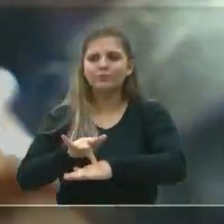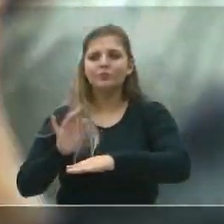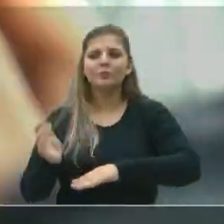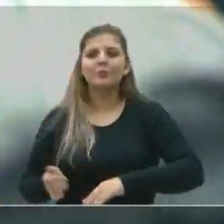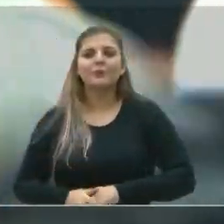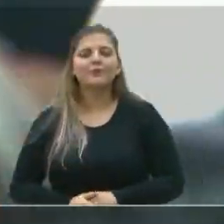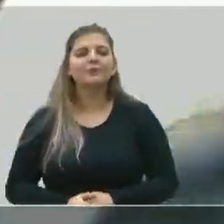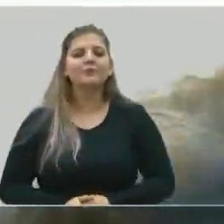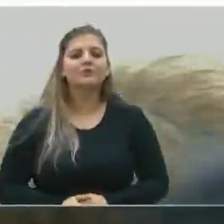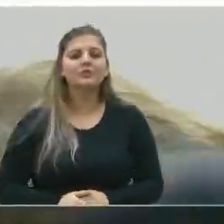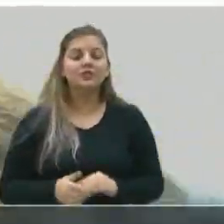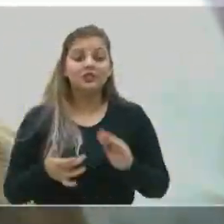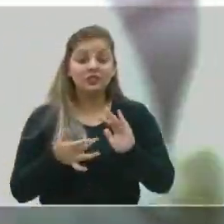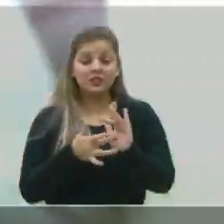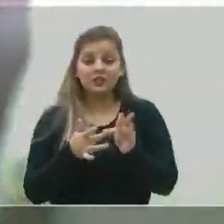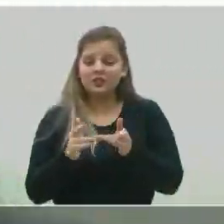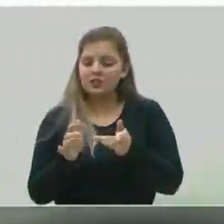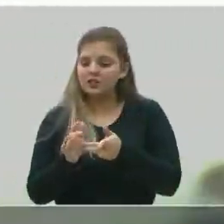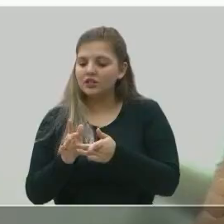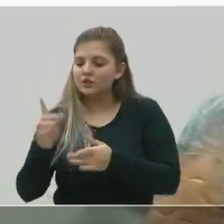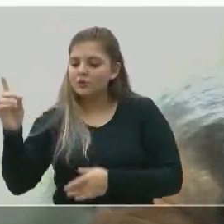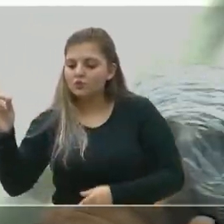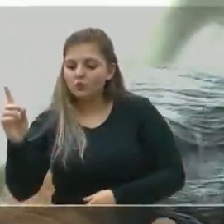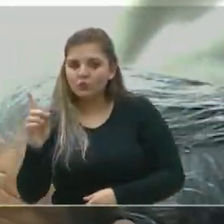Jesus passa no meio de nós